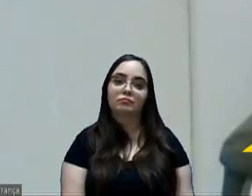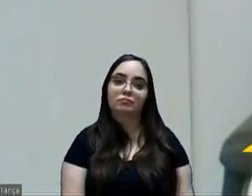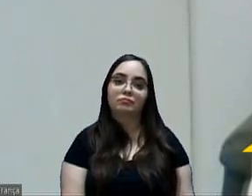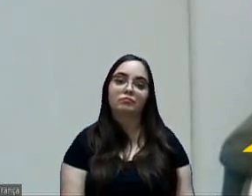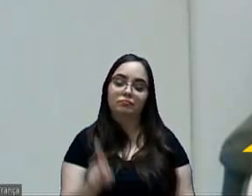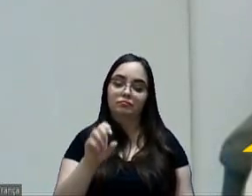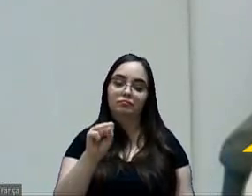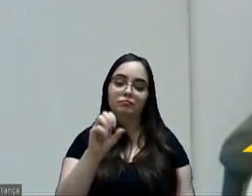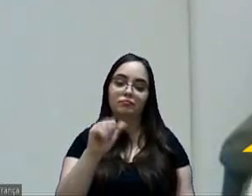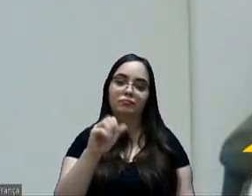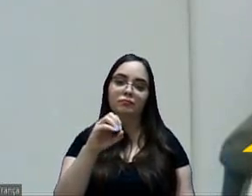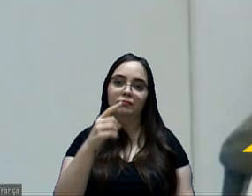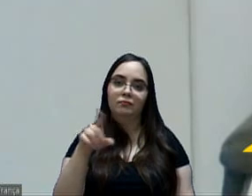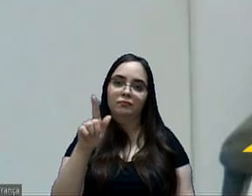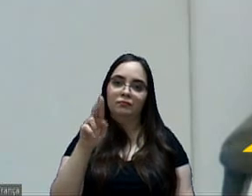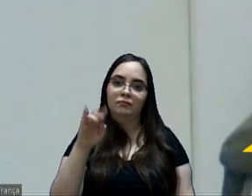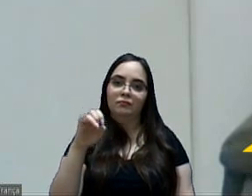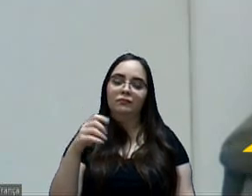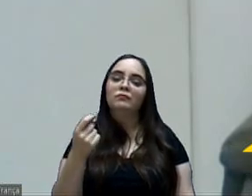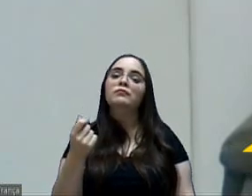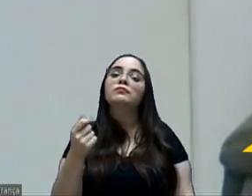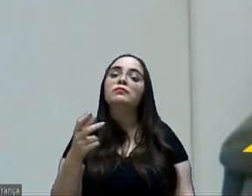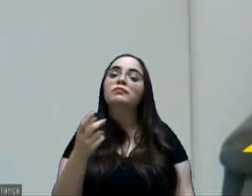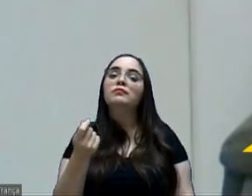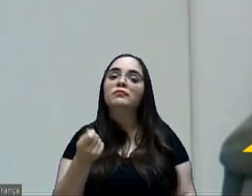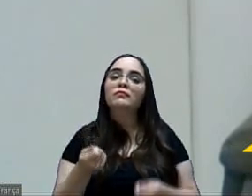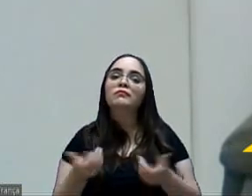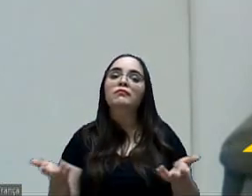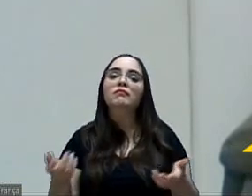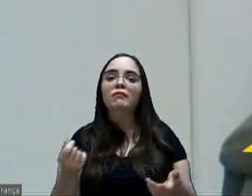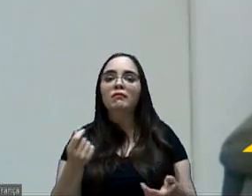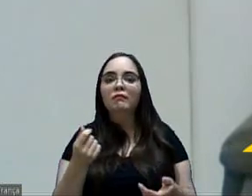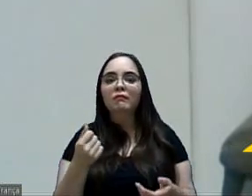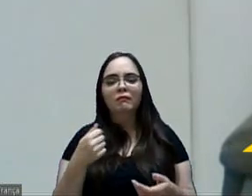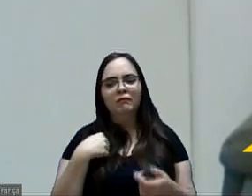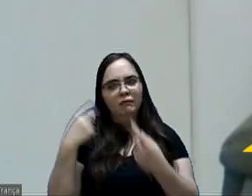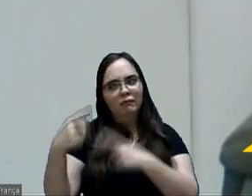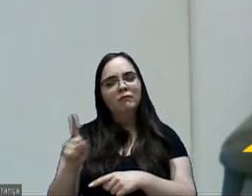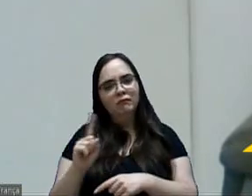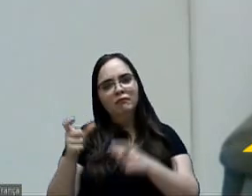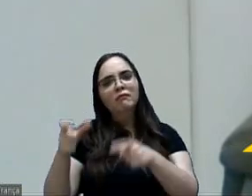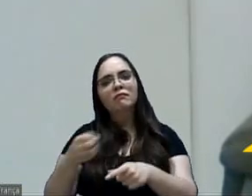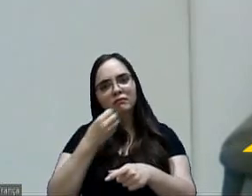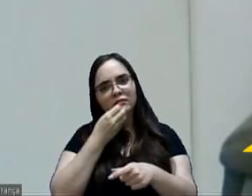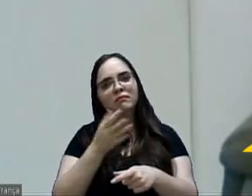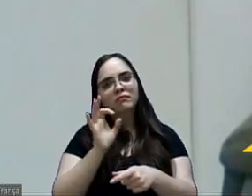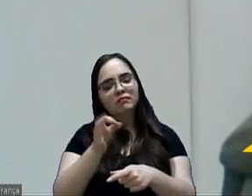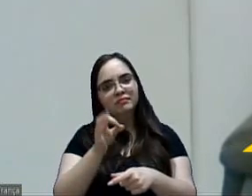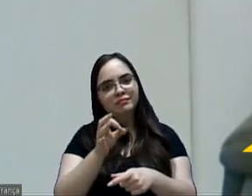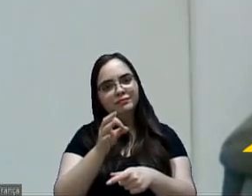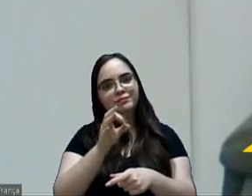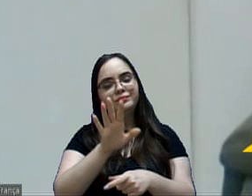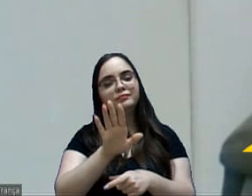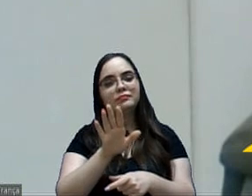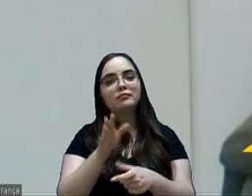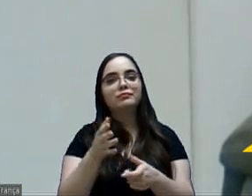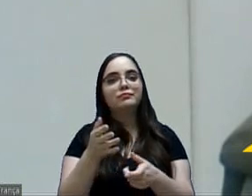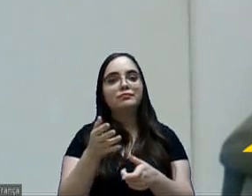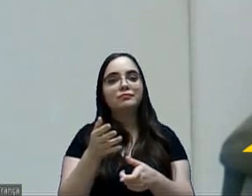São Guilherme, transformado lá naquele centro, que é louvável, tem que ser mesmo, não sou contra, e a UPA